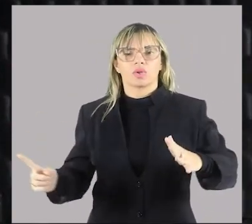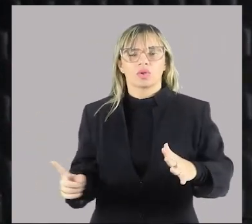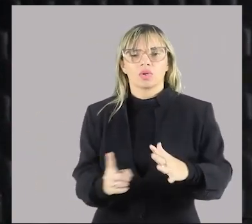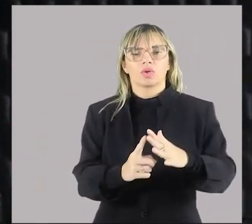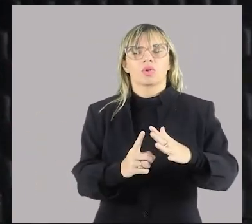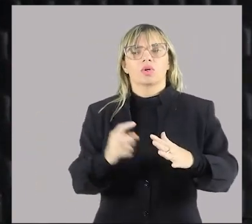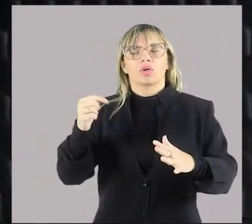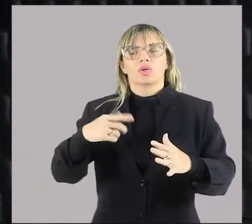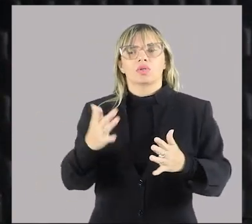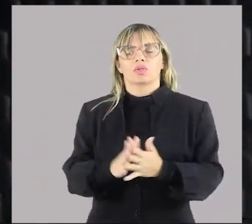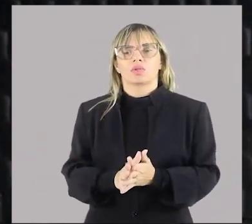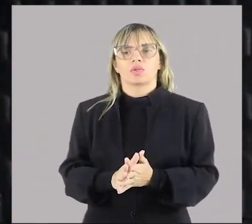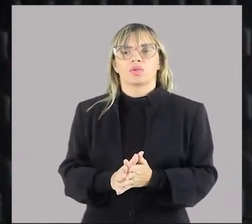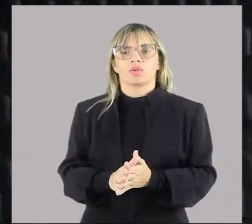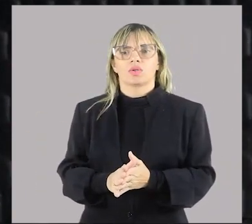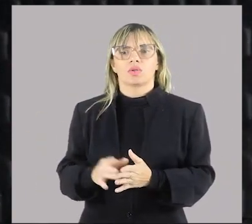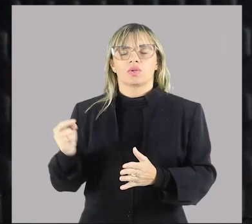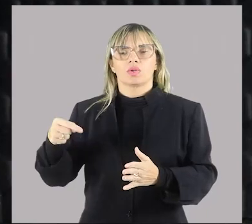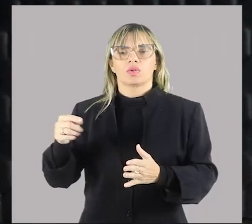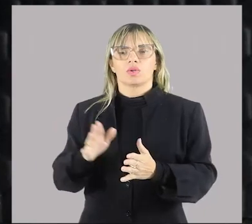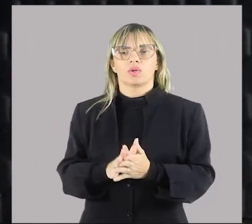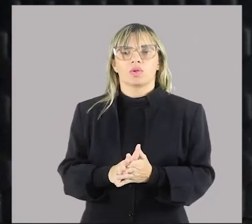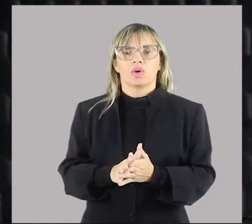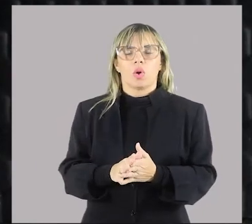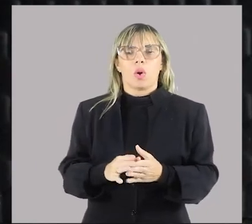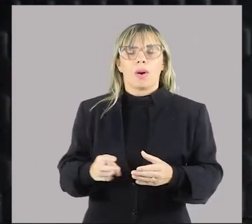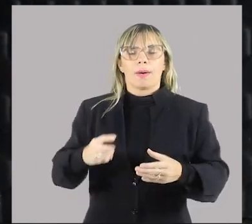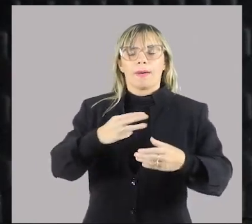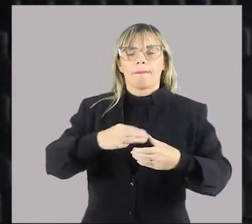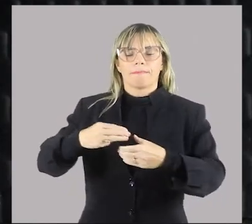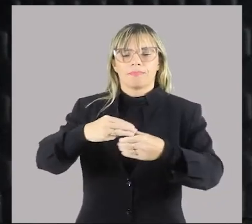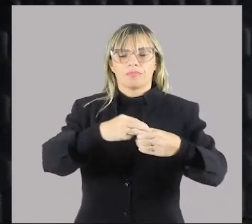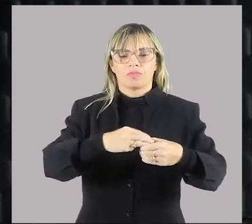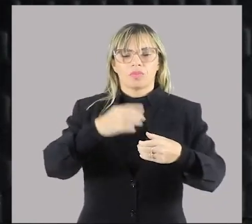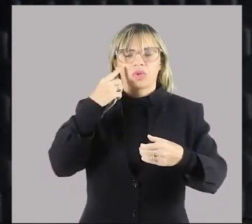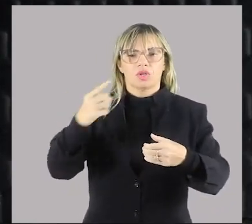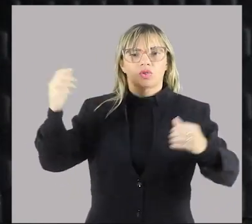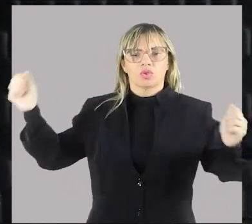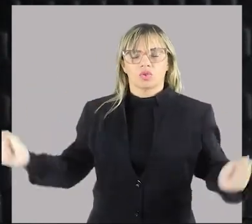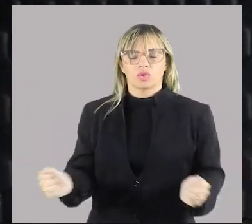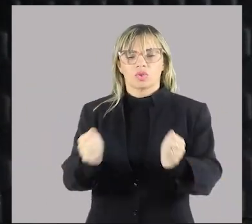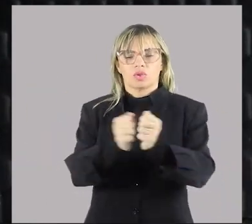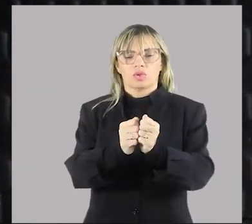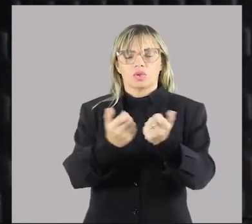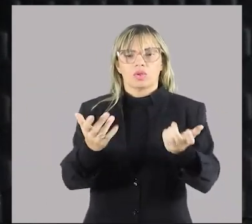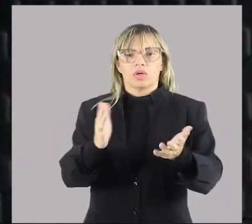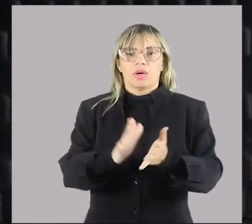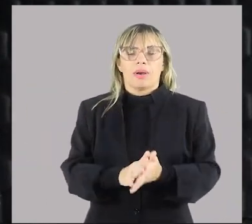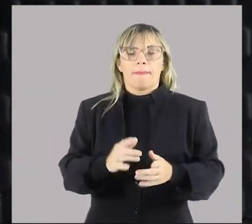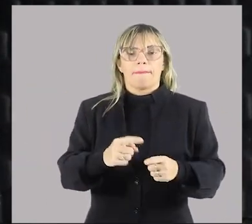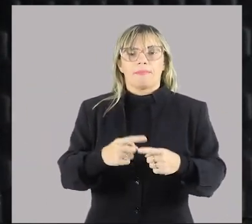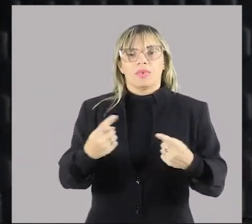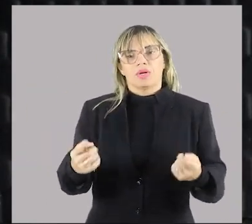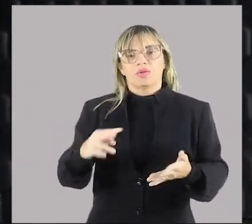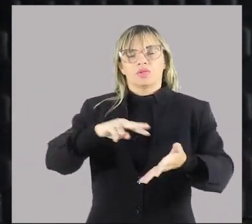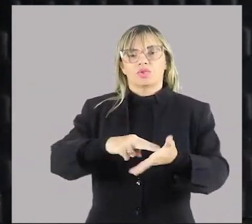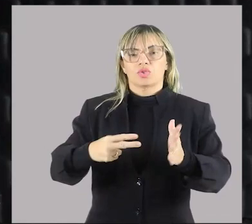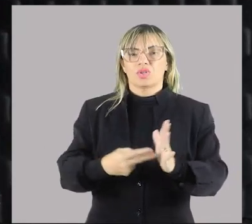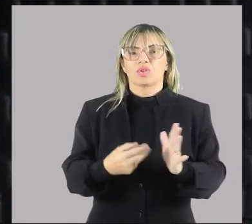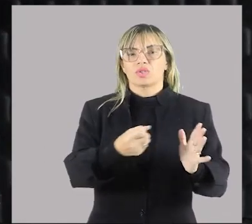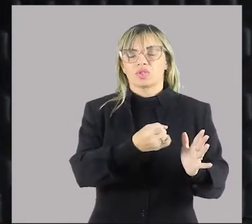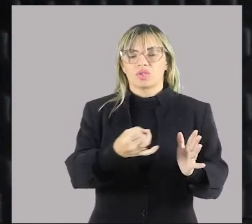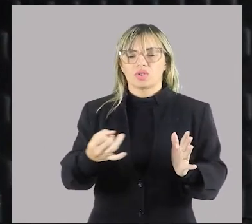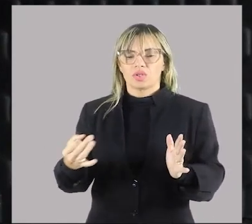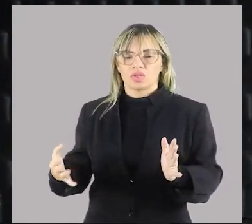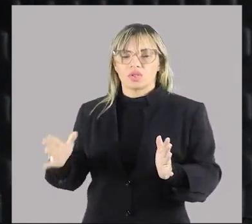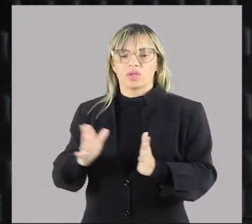interior, certo, ao levante armado. Apesar de não ser um número bastante significativo. Mas a